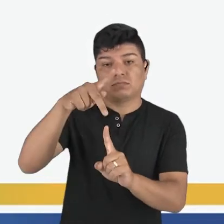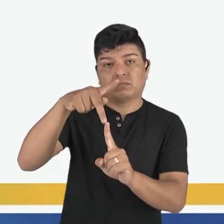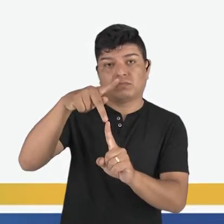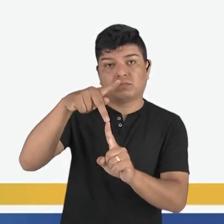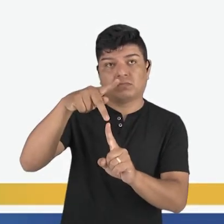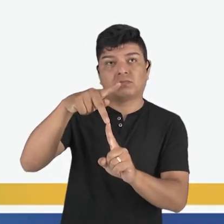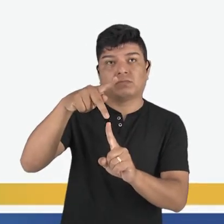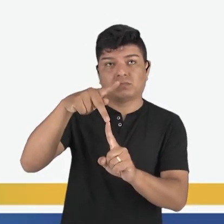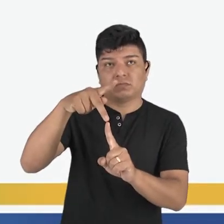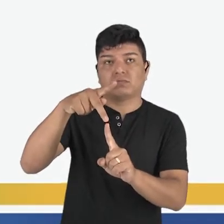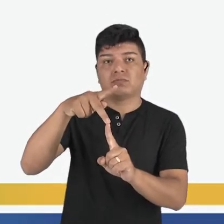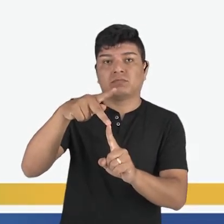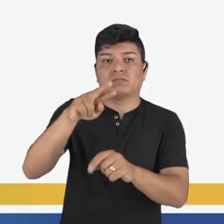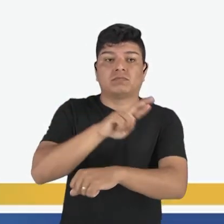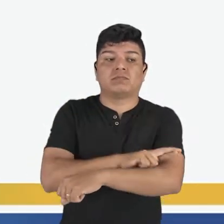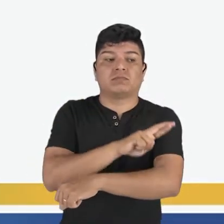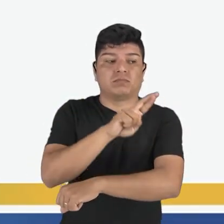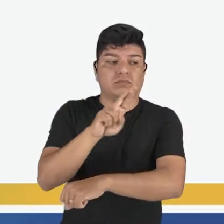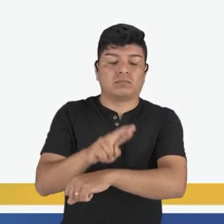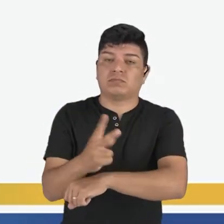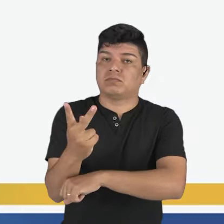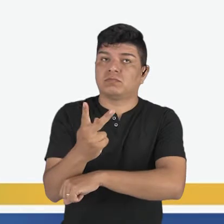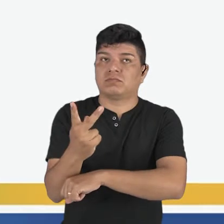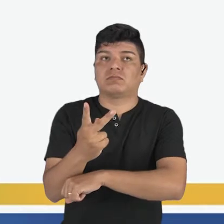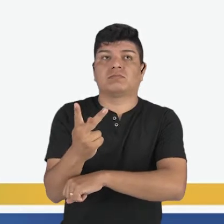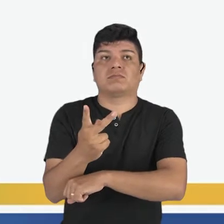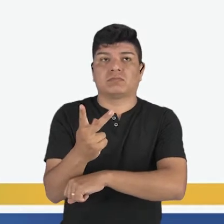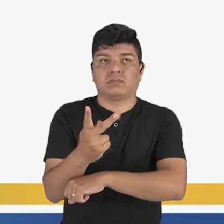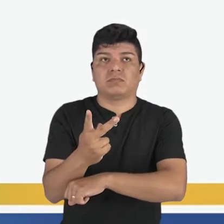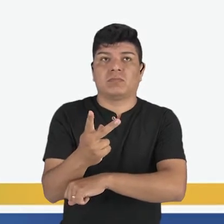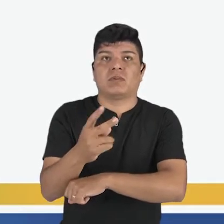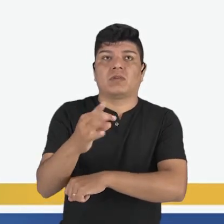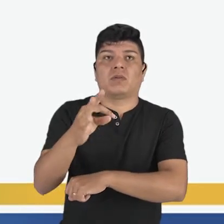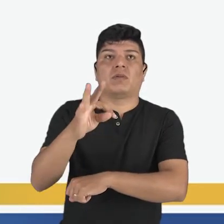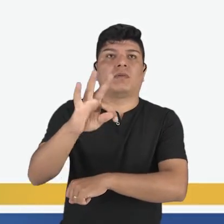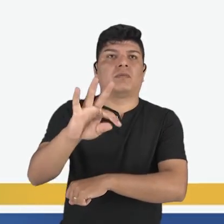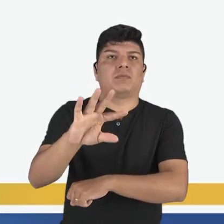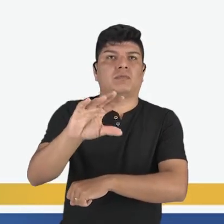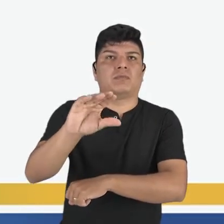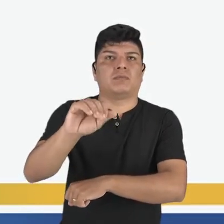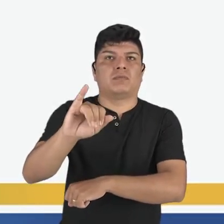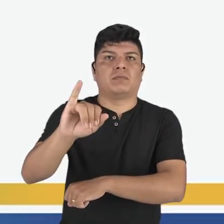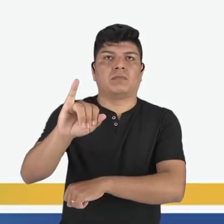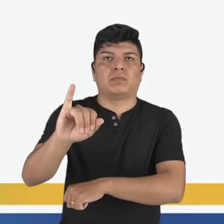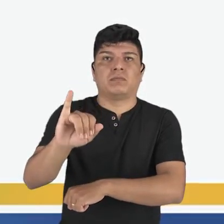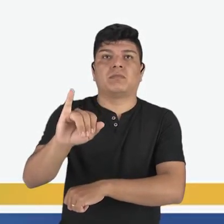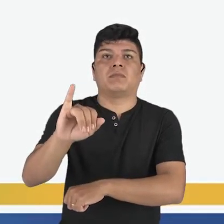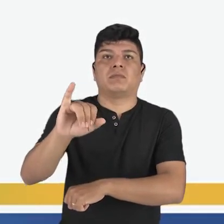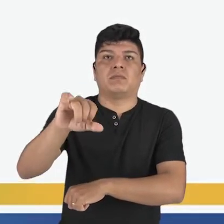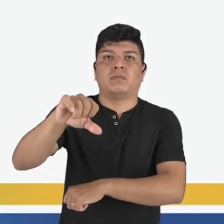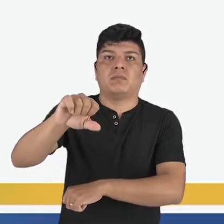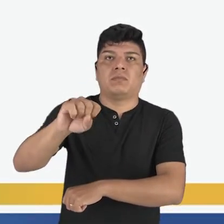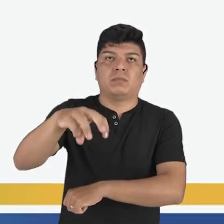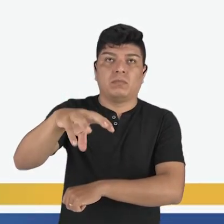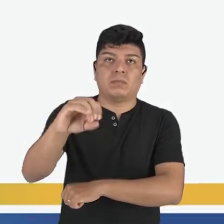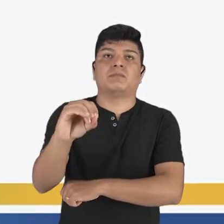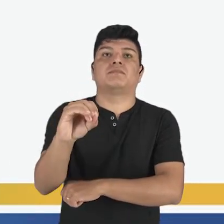esse dualismo nas religiões. Citamos o taoísmo, o maniqueísmo e